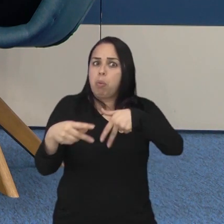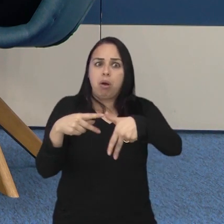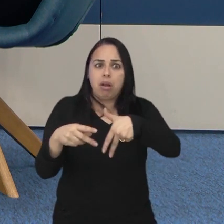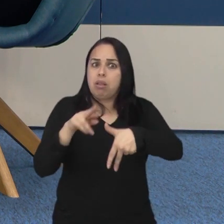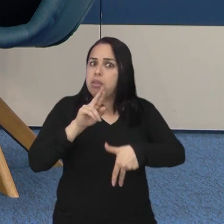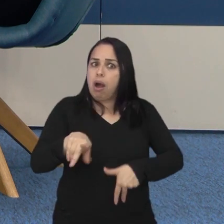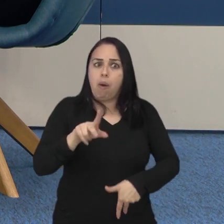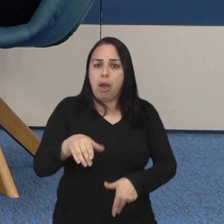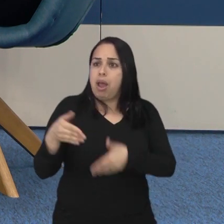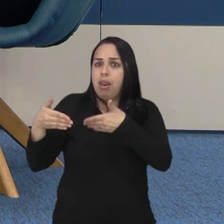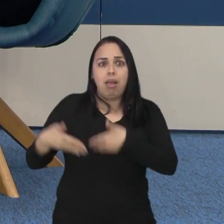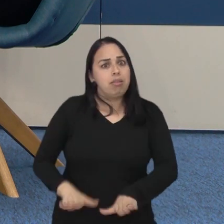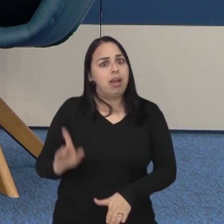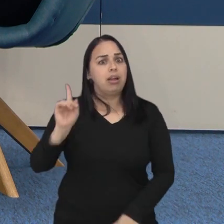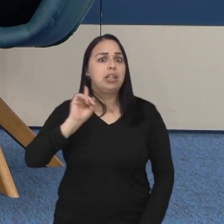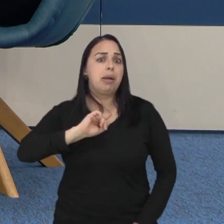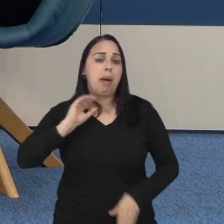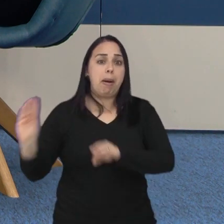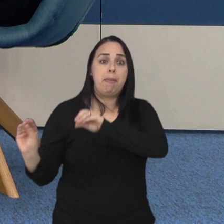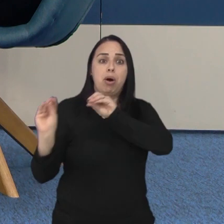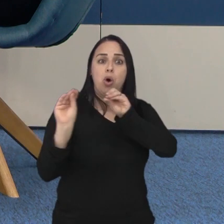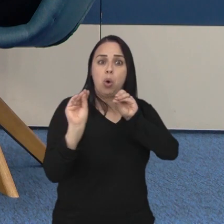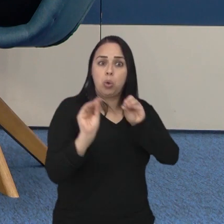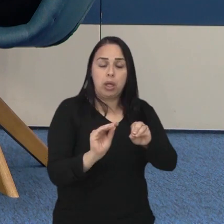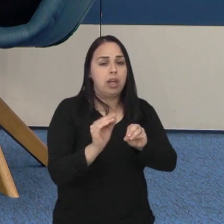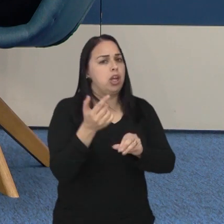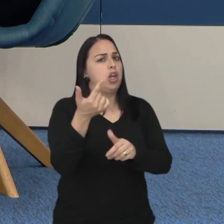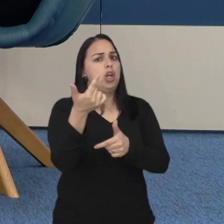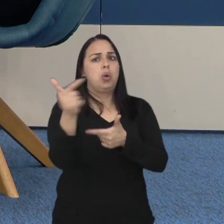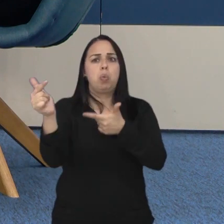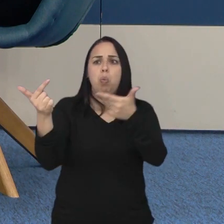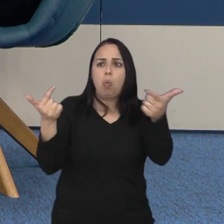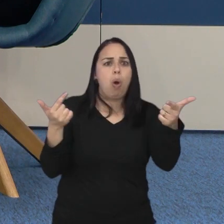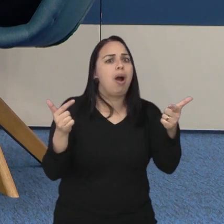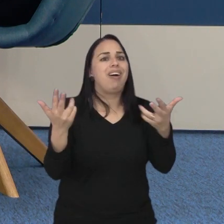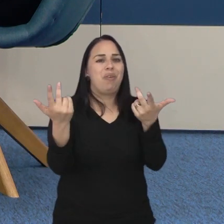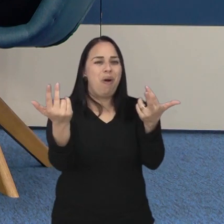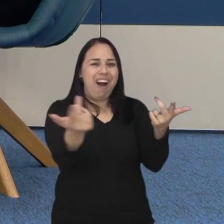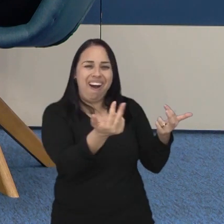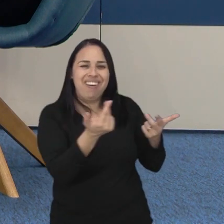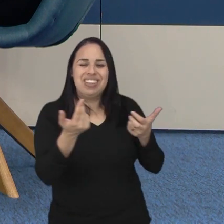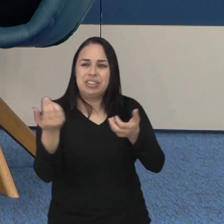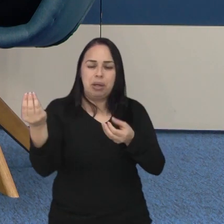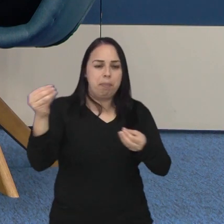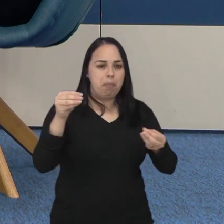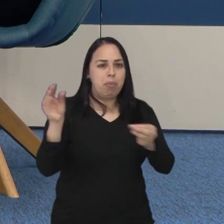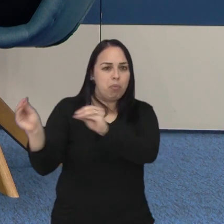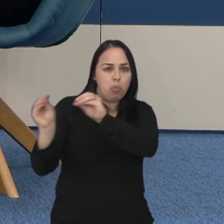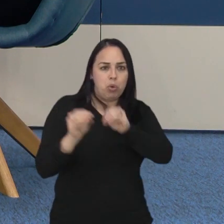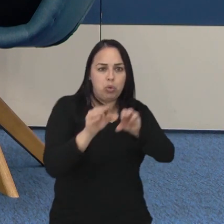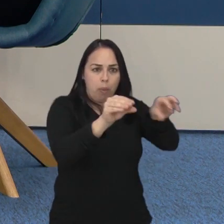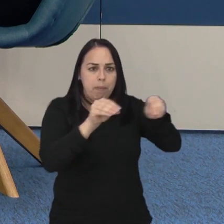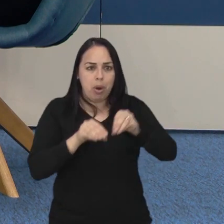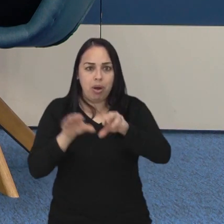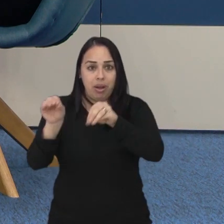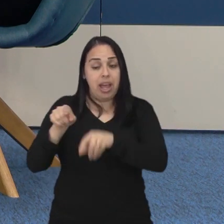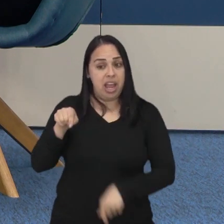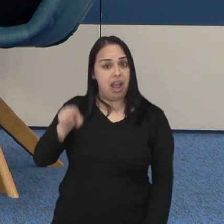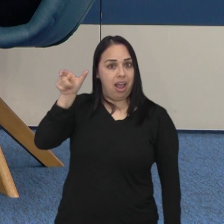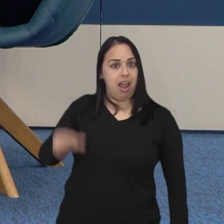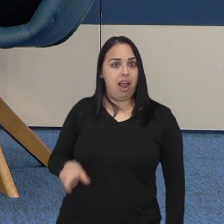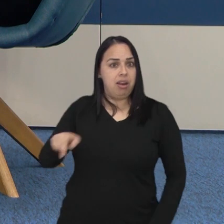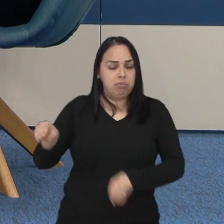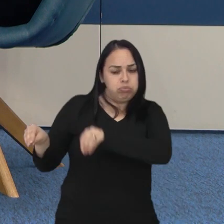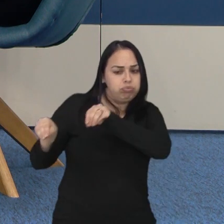era joseense, ele era mineiro, certo? Veio para São José dos Campos, como tantos outros mineiros, né? E aqui se